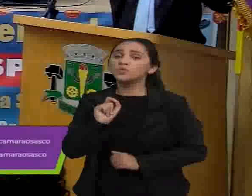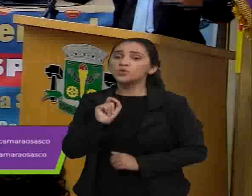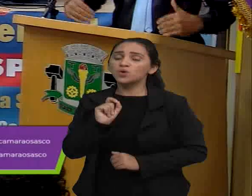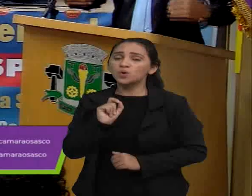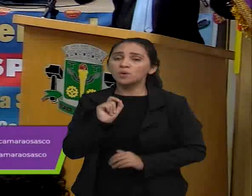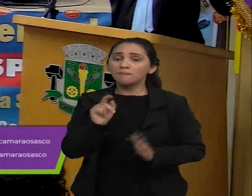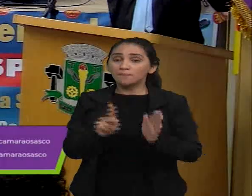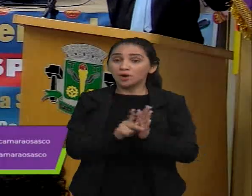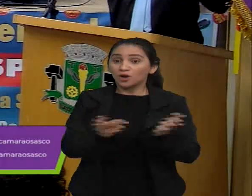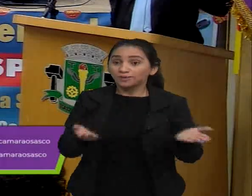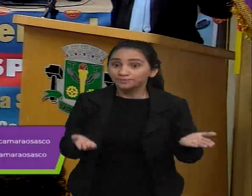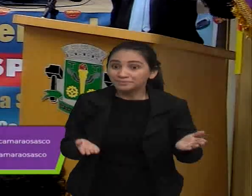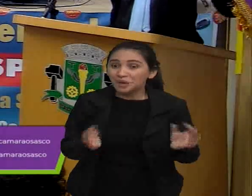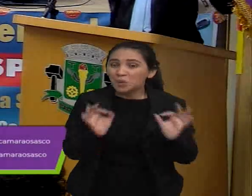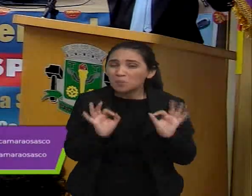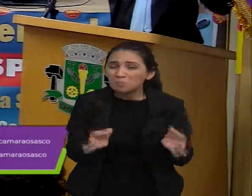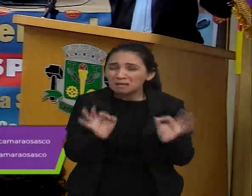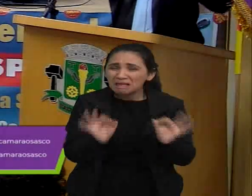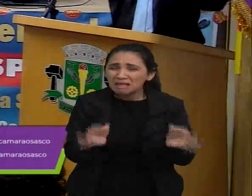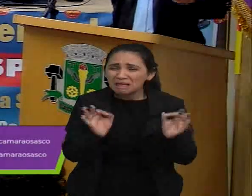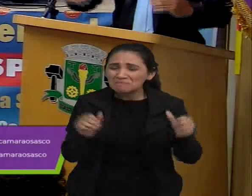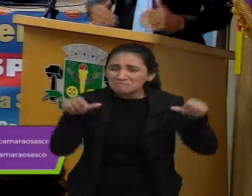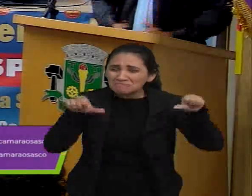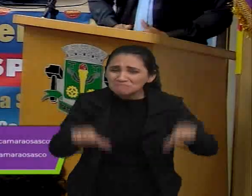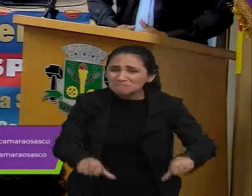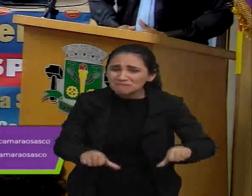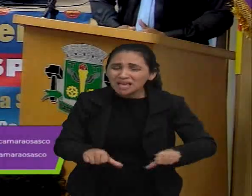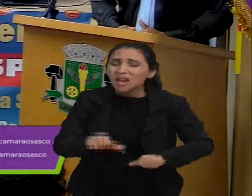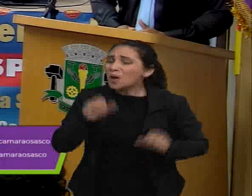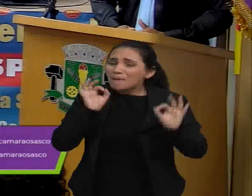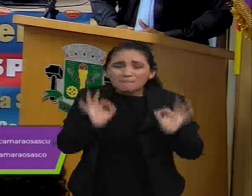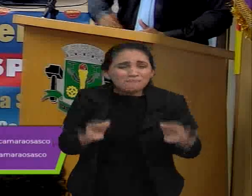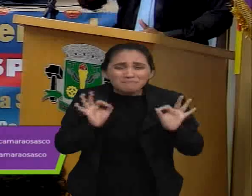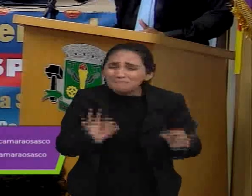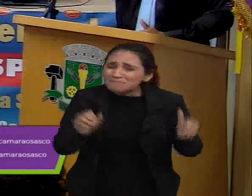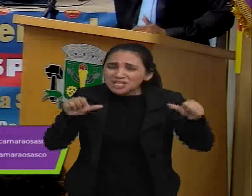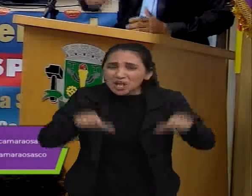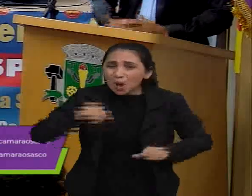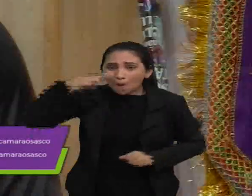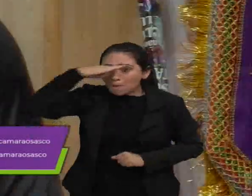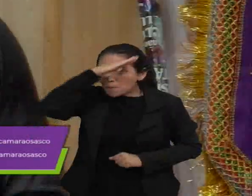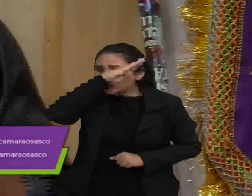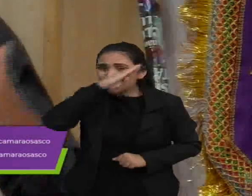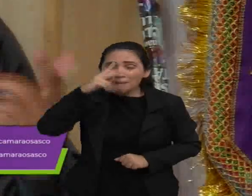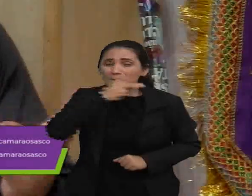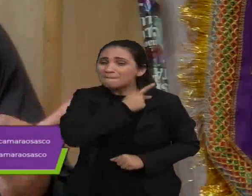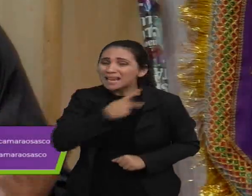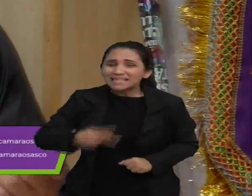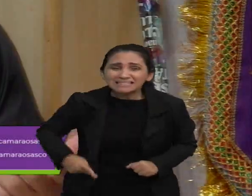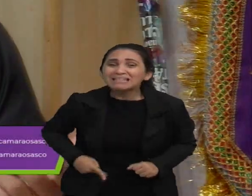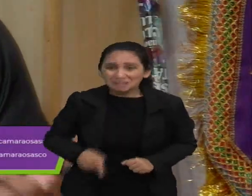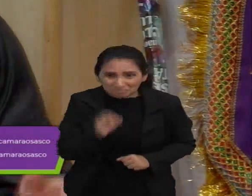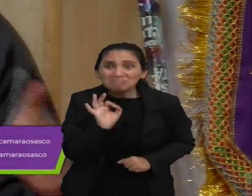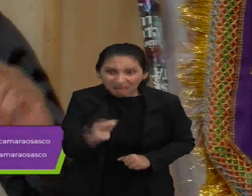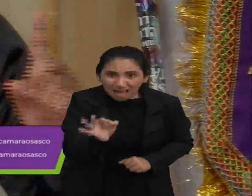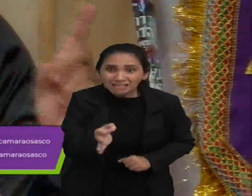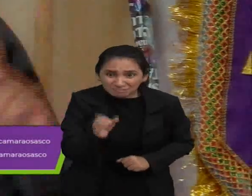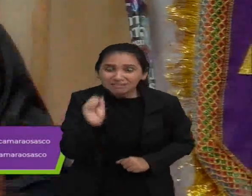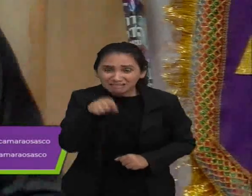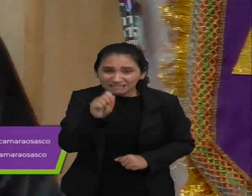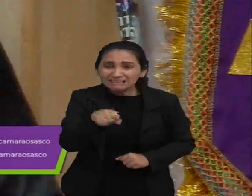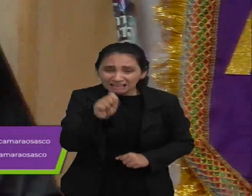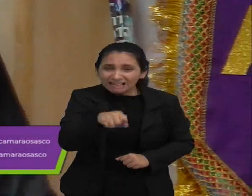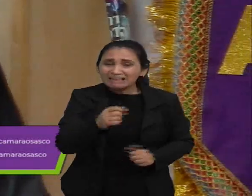o incompetente o péssimo o pior presidente da história do nosso país o Bolsonaro aquele mesmo que queria